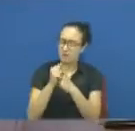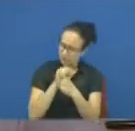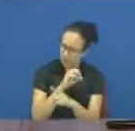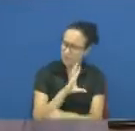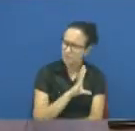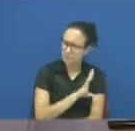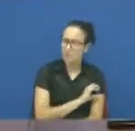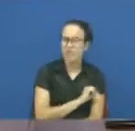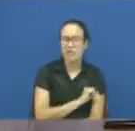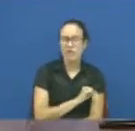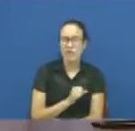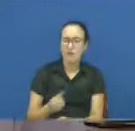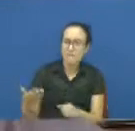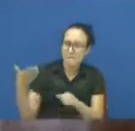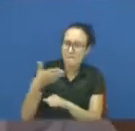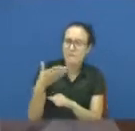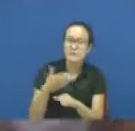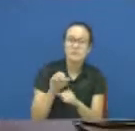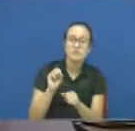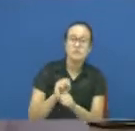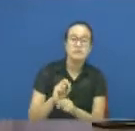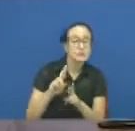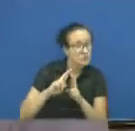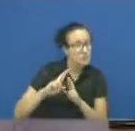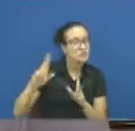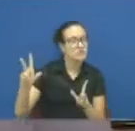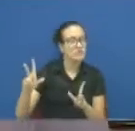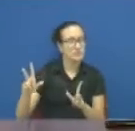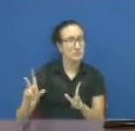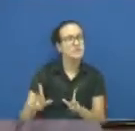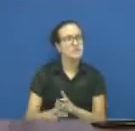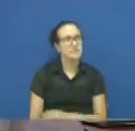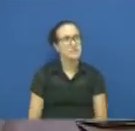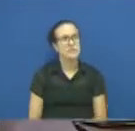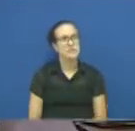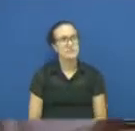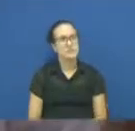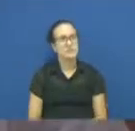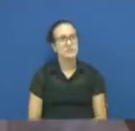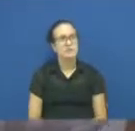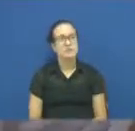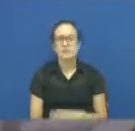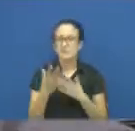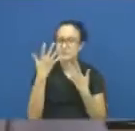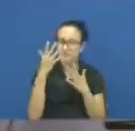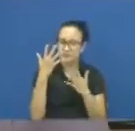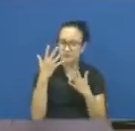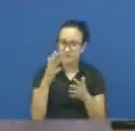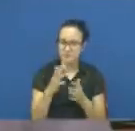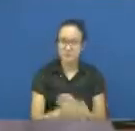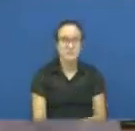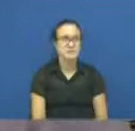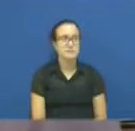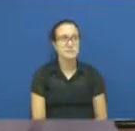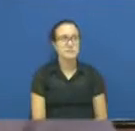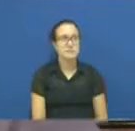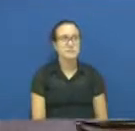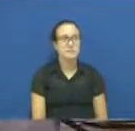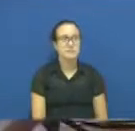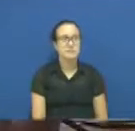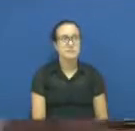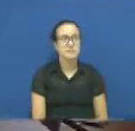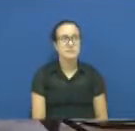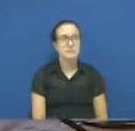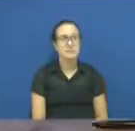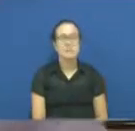faz o seu Aparecido Rubens Cury, assim como faz a dona Neuza Pellegrini Cury. Parabéns, em que pese nós